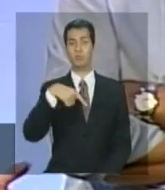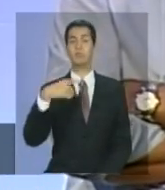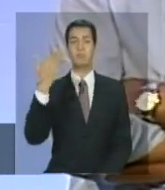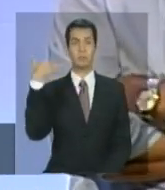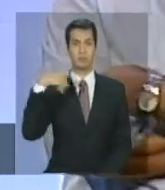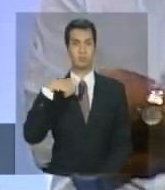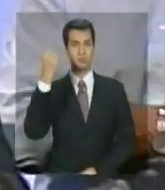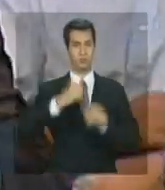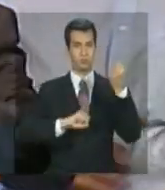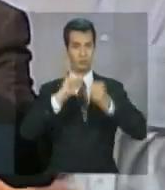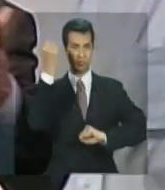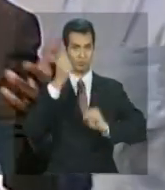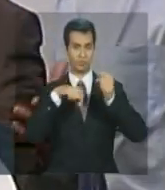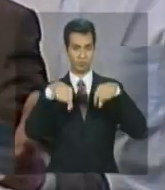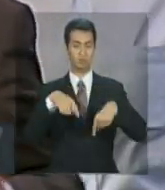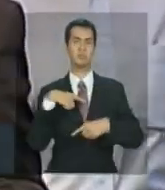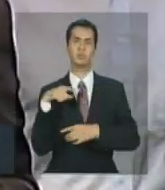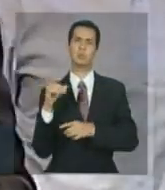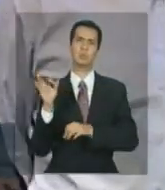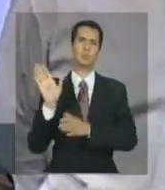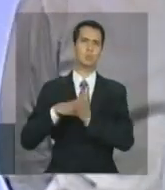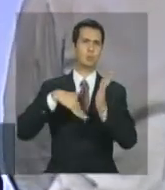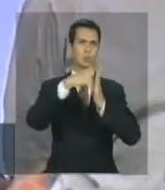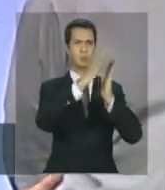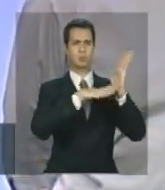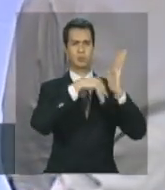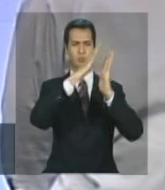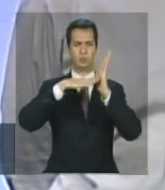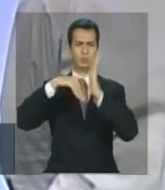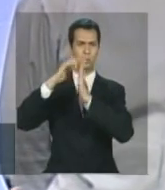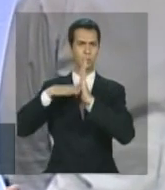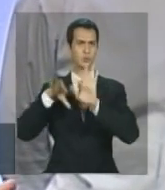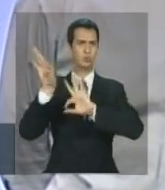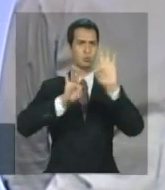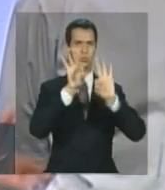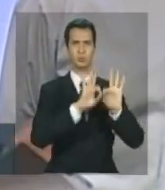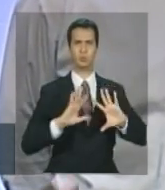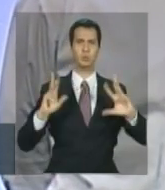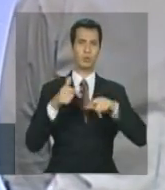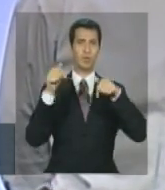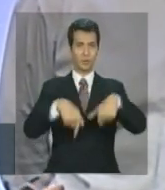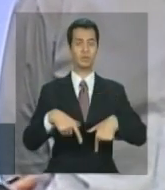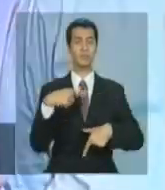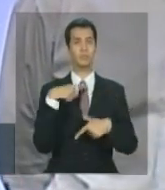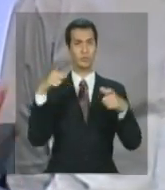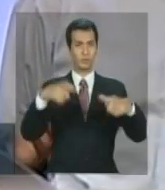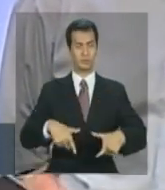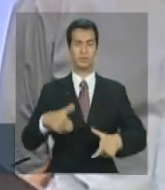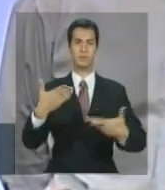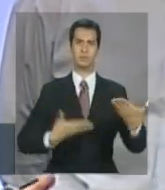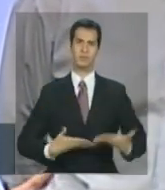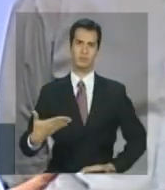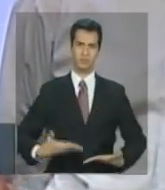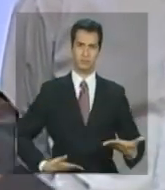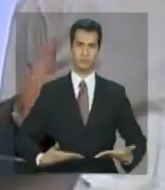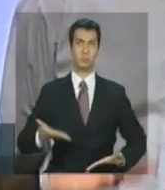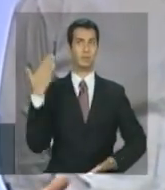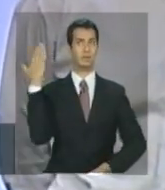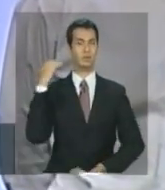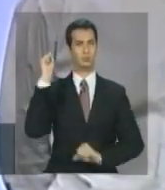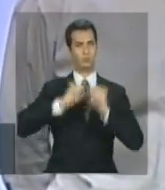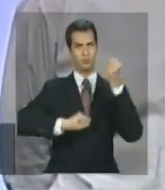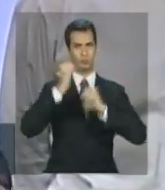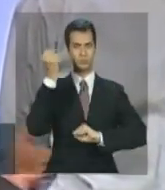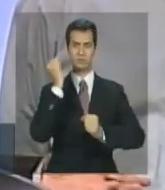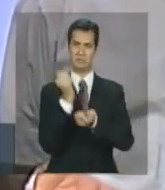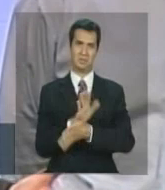industrial, que foi todo reformado para ser agora um centro de serviços. Ou seja, você deixa de ter um segmento industrial, que por uma